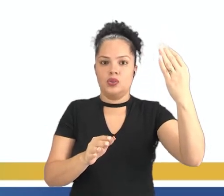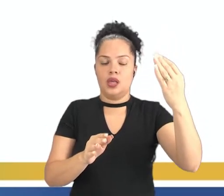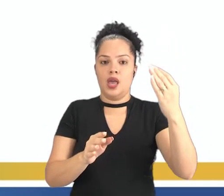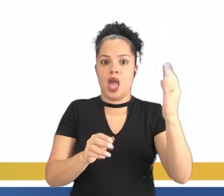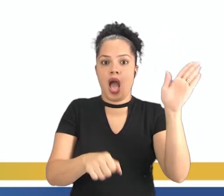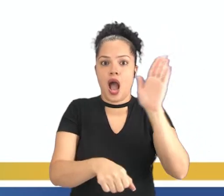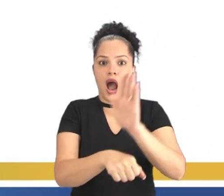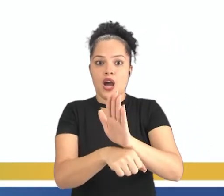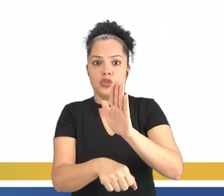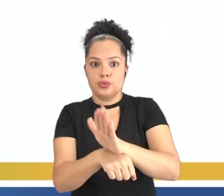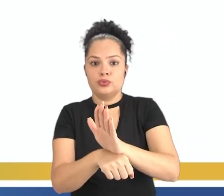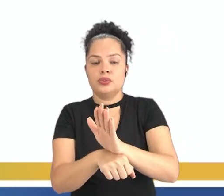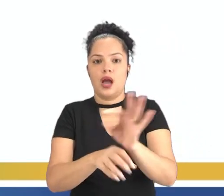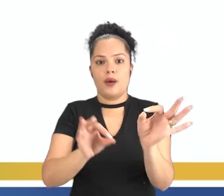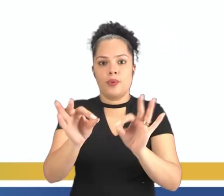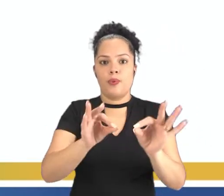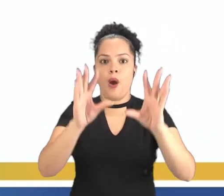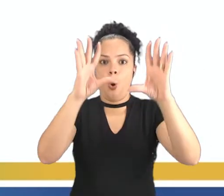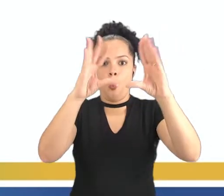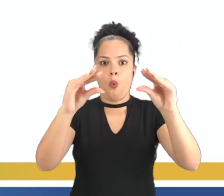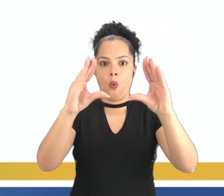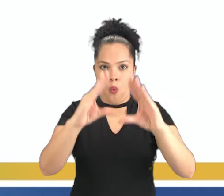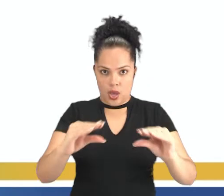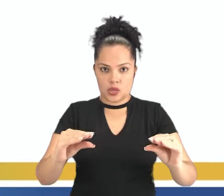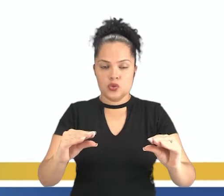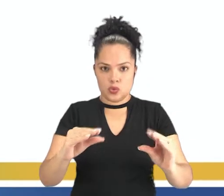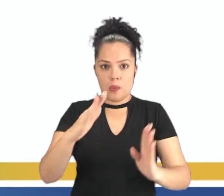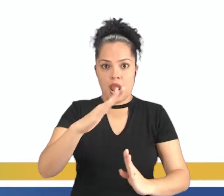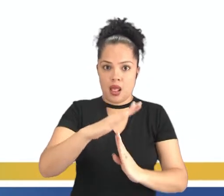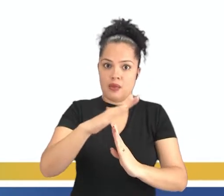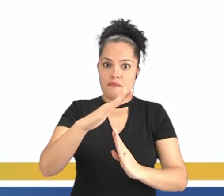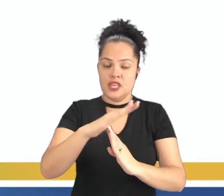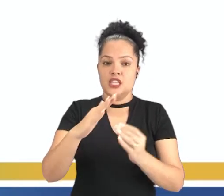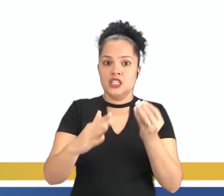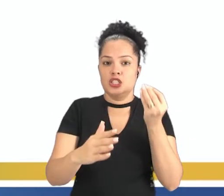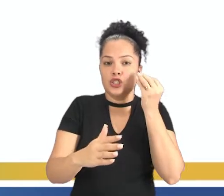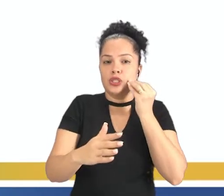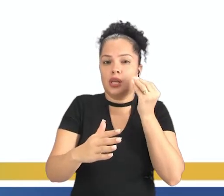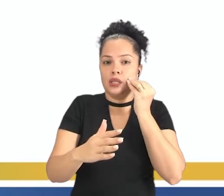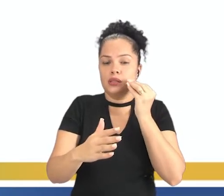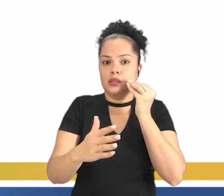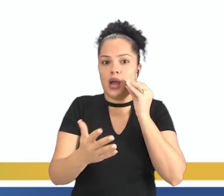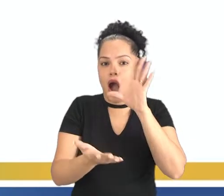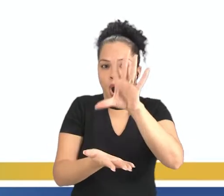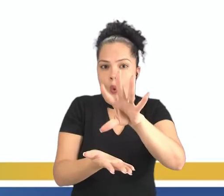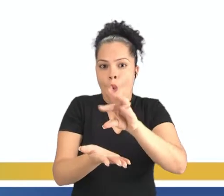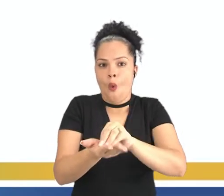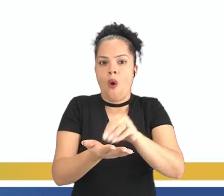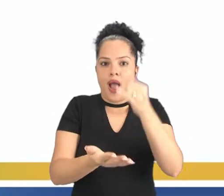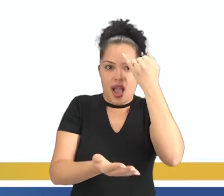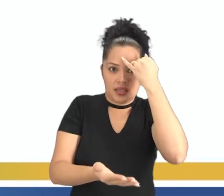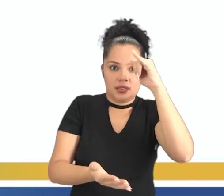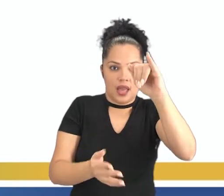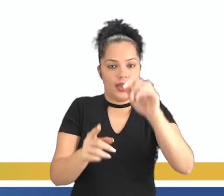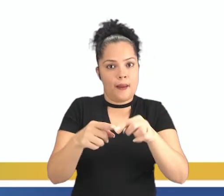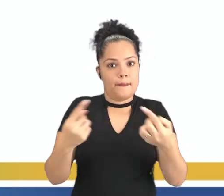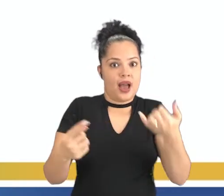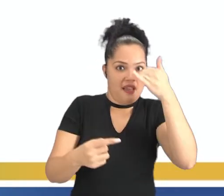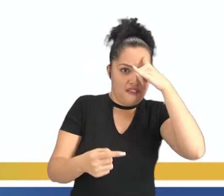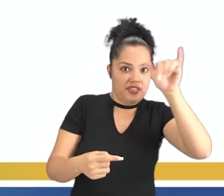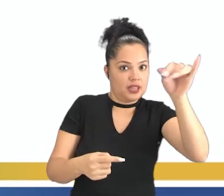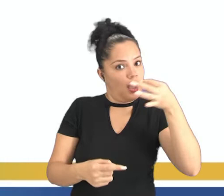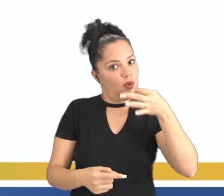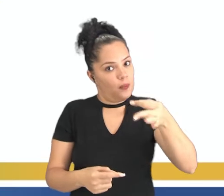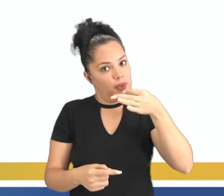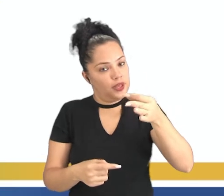para a elaboração do resumo. Limite-se a resgatar as ideias do autor, sem acrescentar comentários ou opiniões